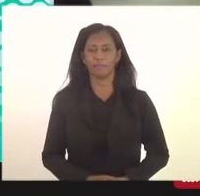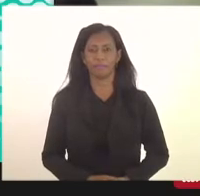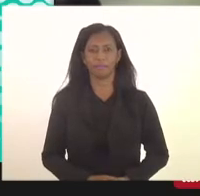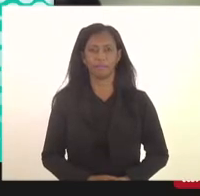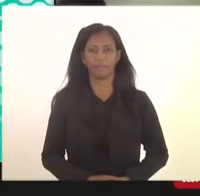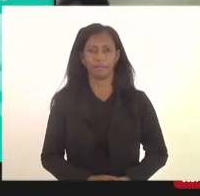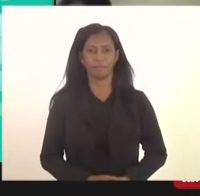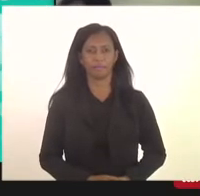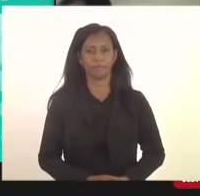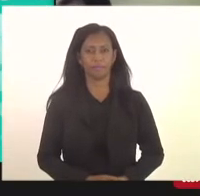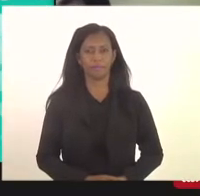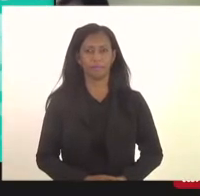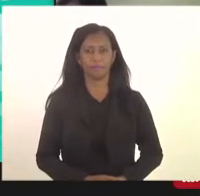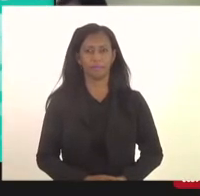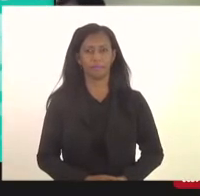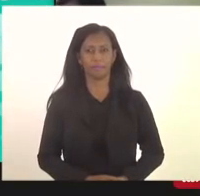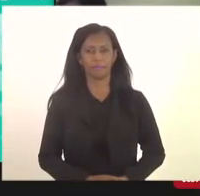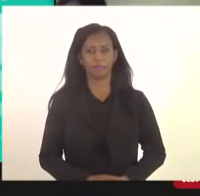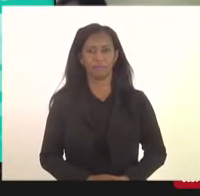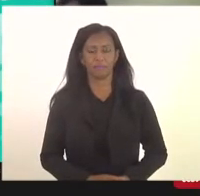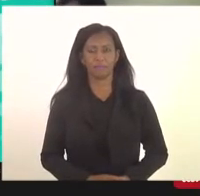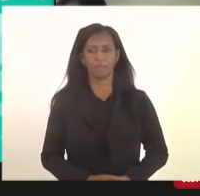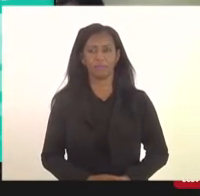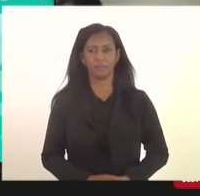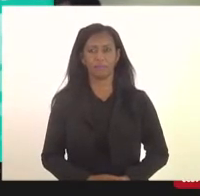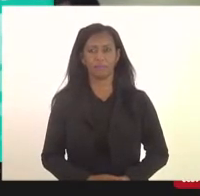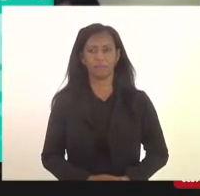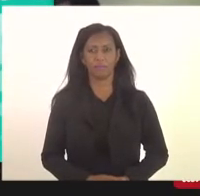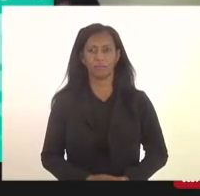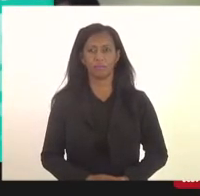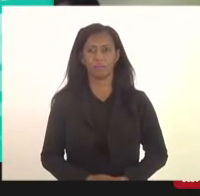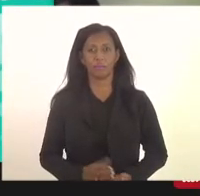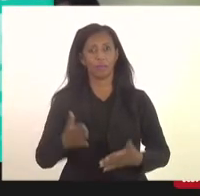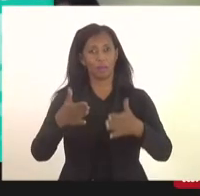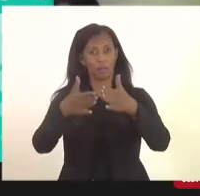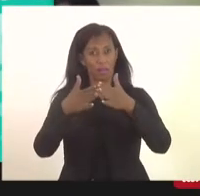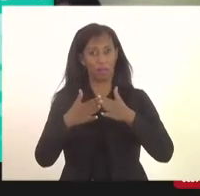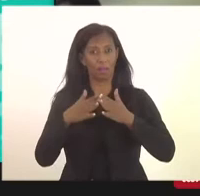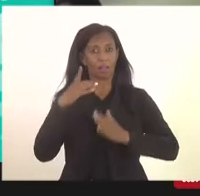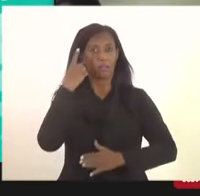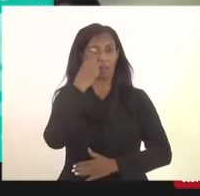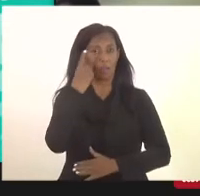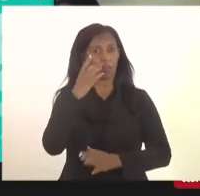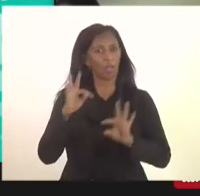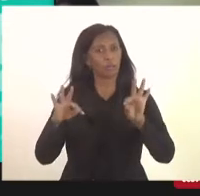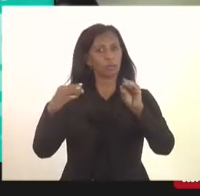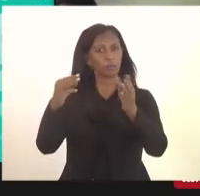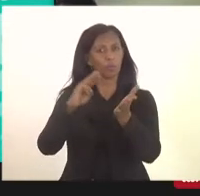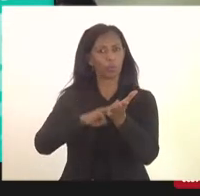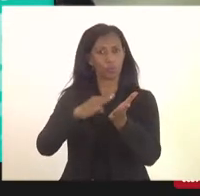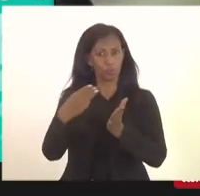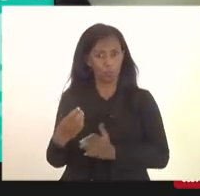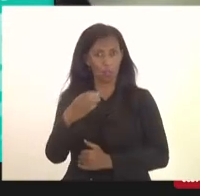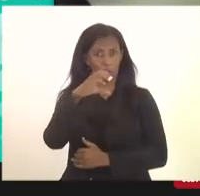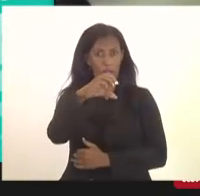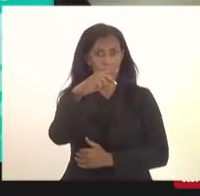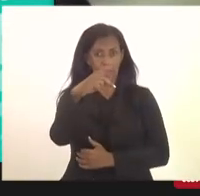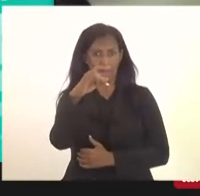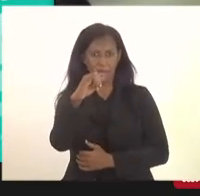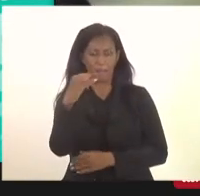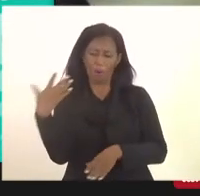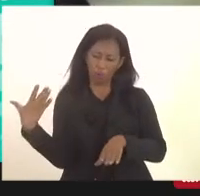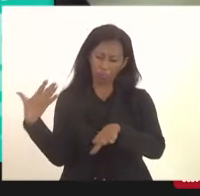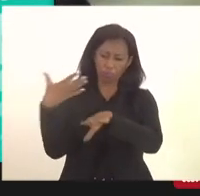aqui. Então, bom, não precisaria dizer isso, mas, por favor, deputado e todos os demais membros que estão participando, fique à vontade para me